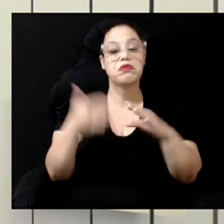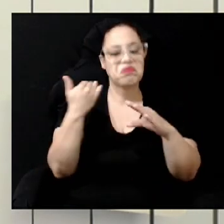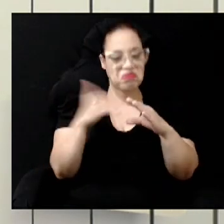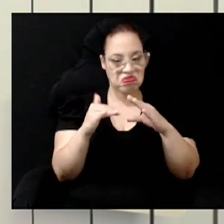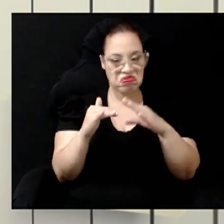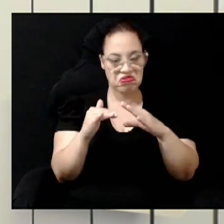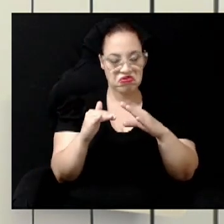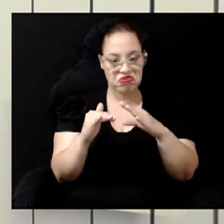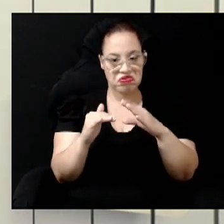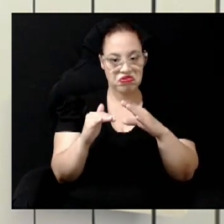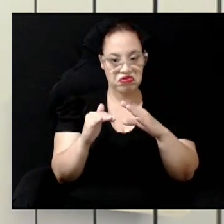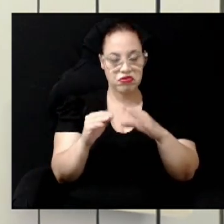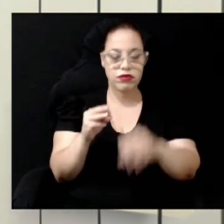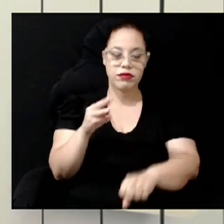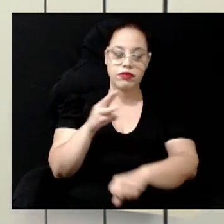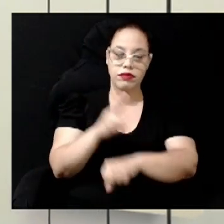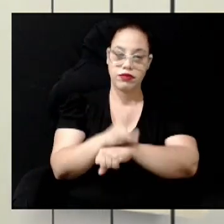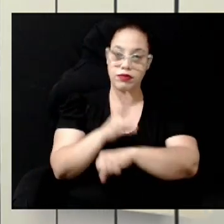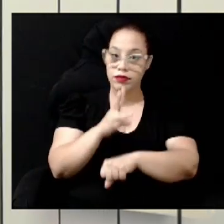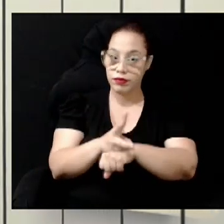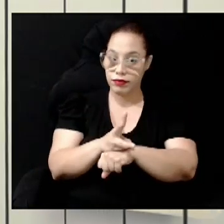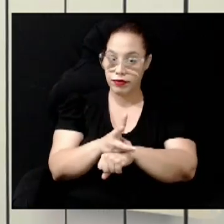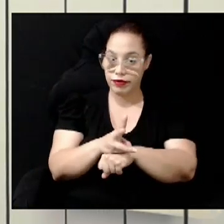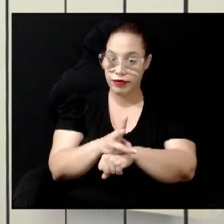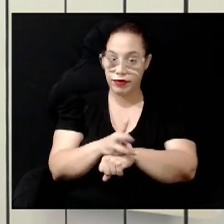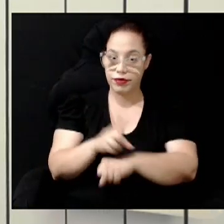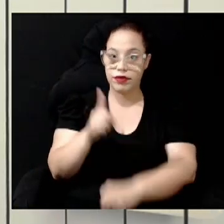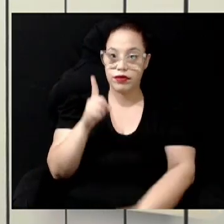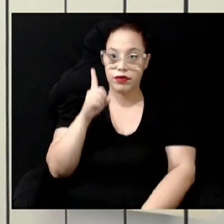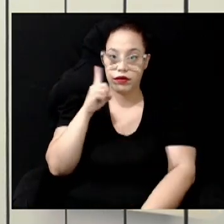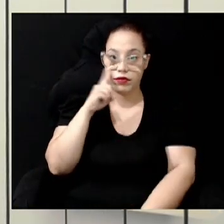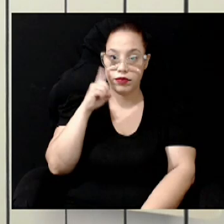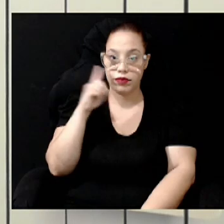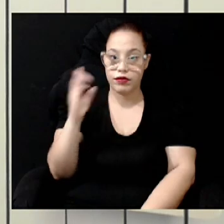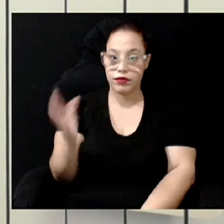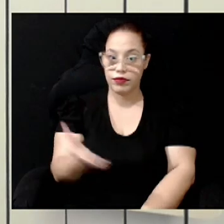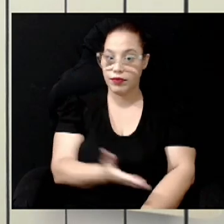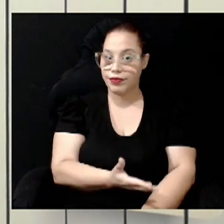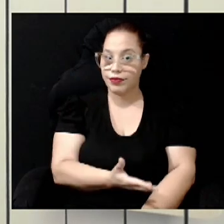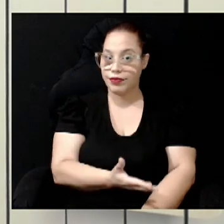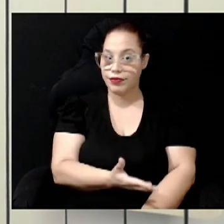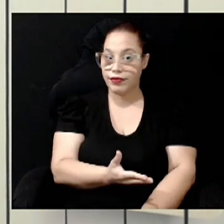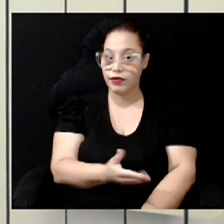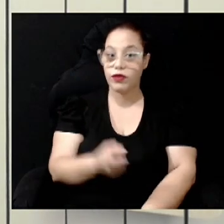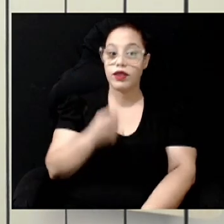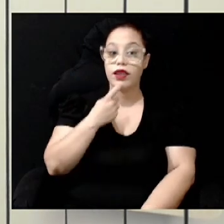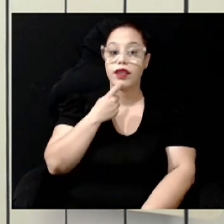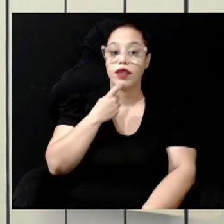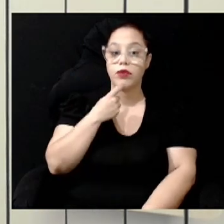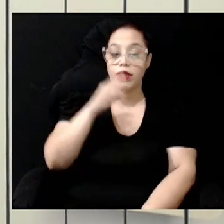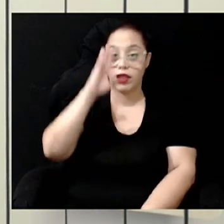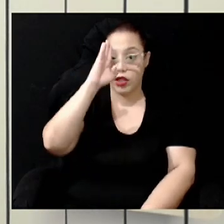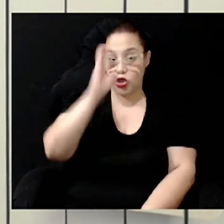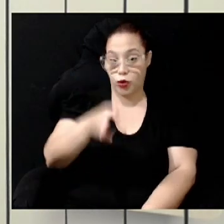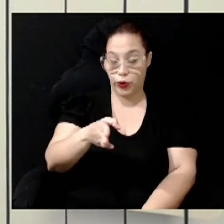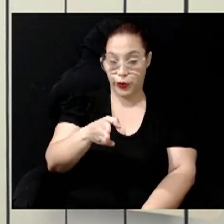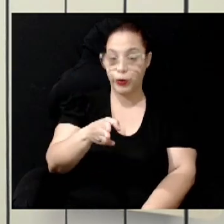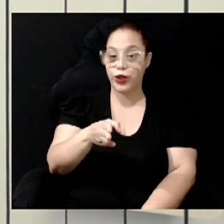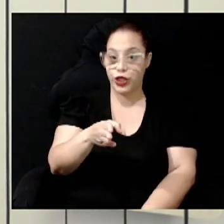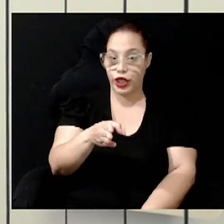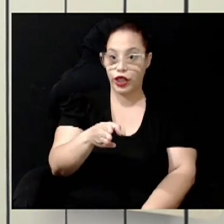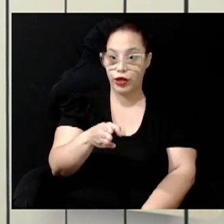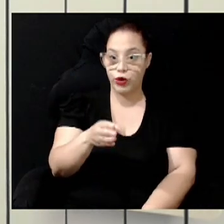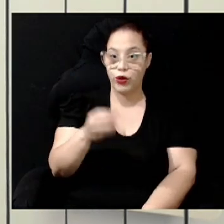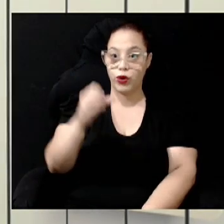Mande a sua mensagem para o número do nosso WhatsApp. 19 é o nosso DDD. Para você que é de Campinas e região, pode ir direto